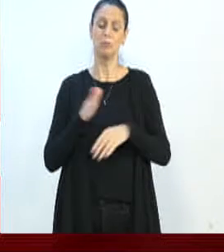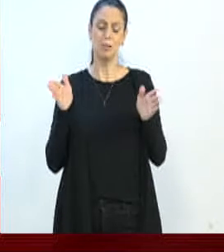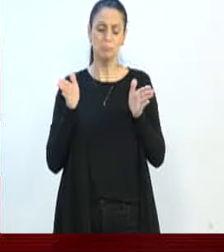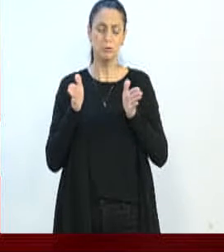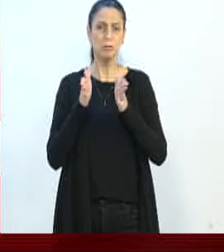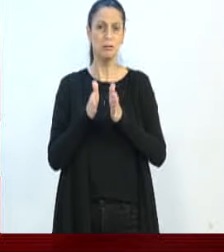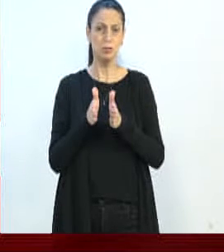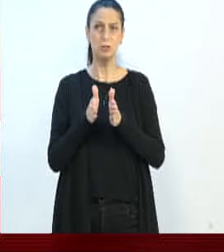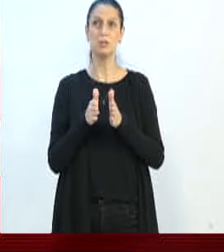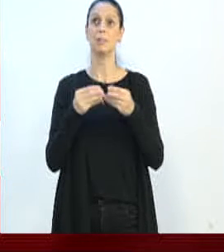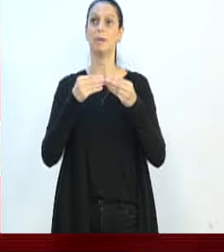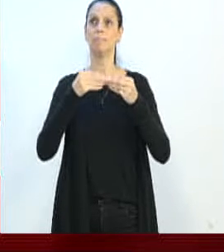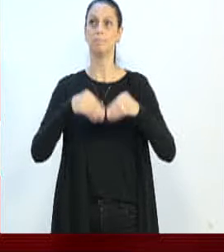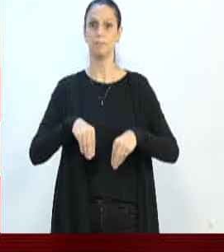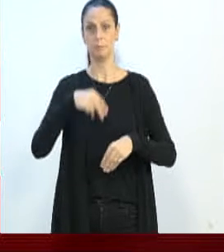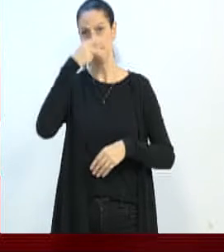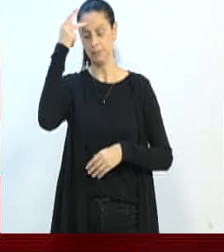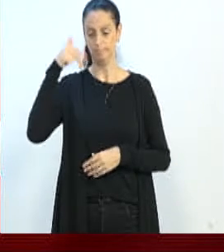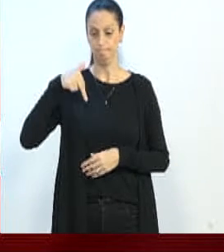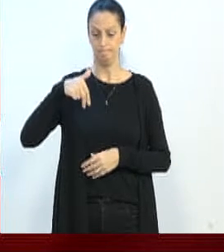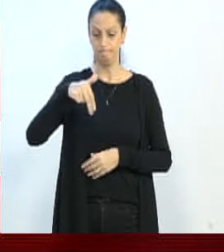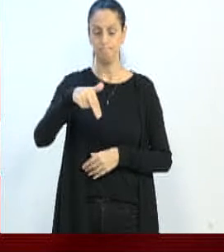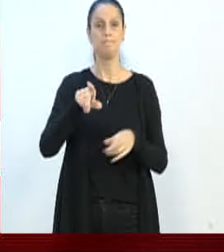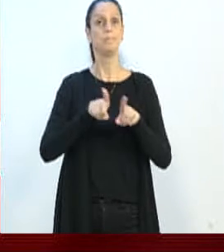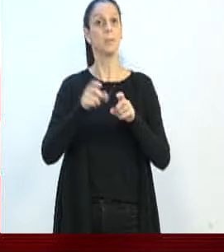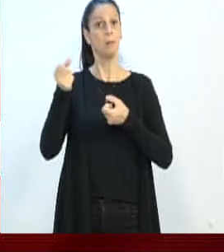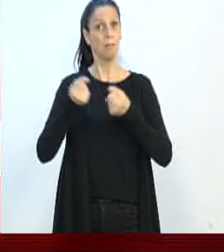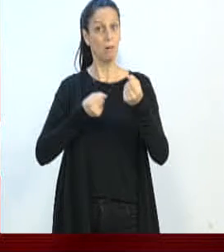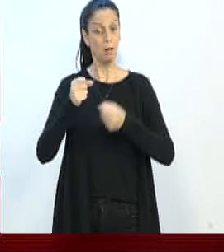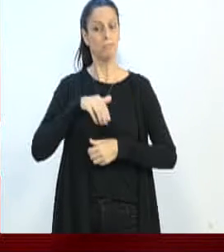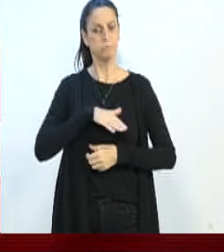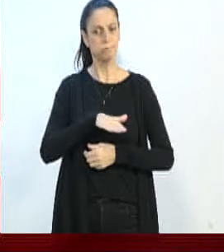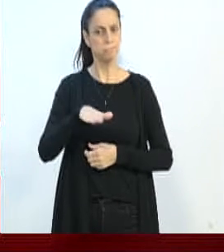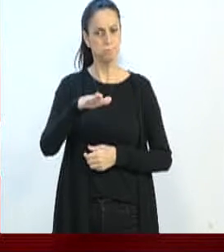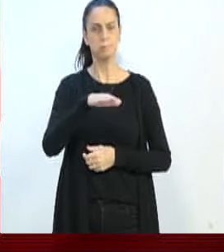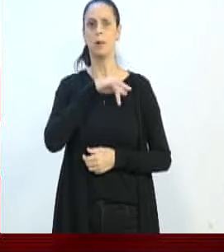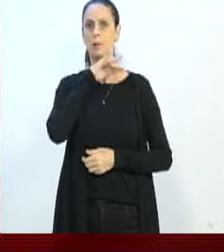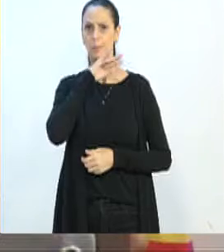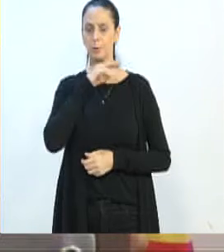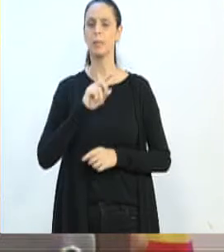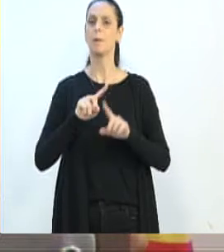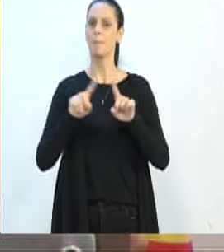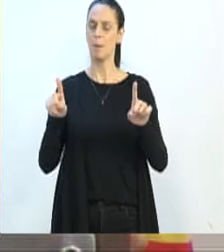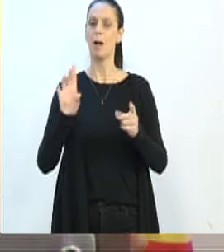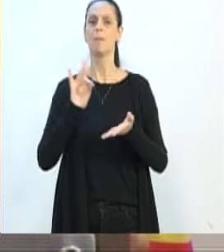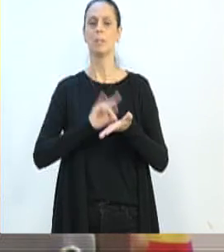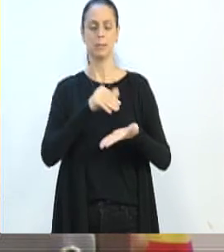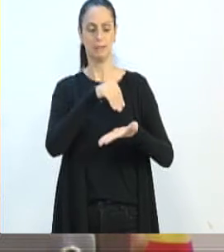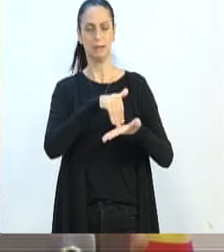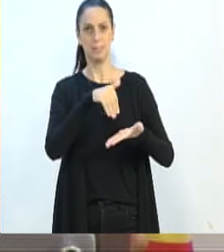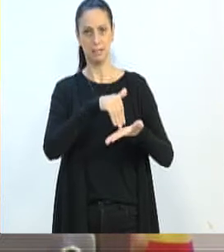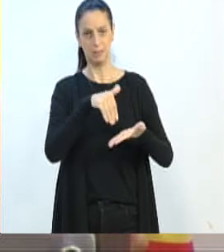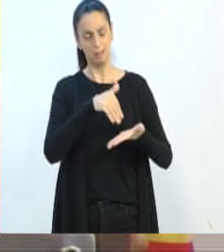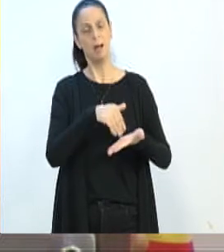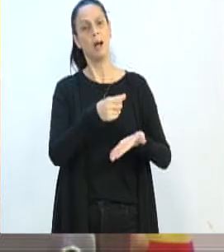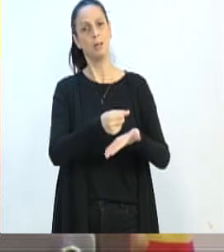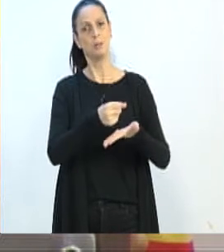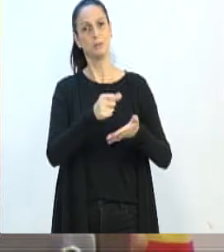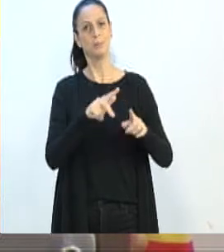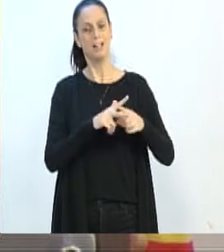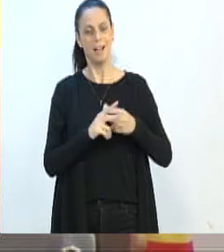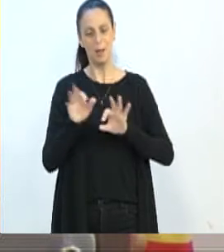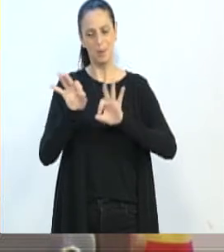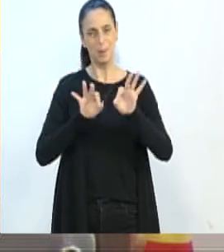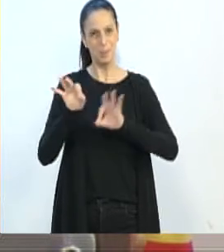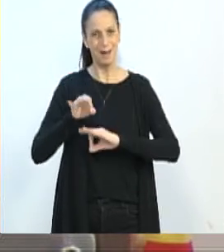né ali a passagem dos moradores dos veículos e foi atendida essa reivindicação também então agradecer que a secretaria serviços urbanos